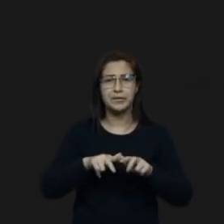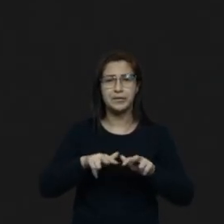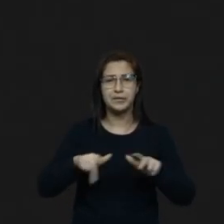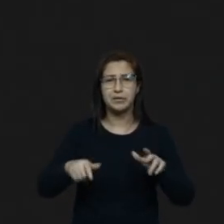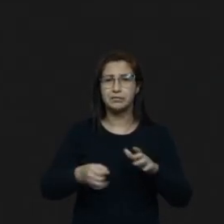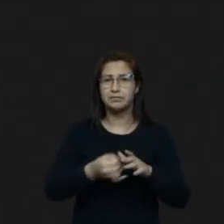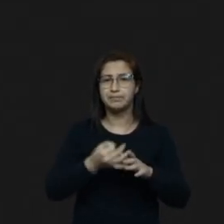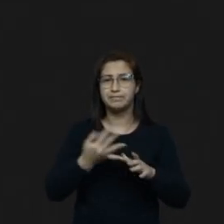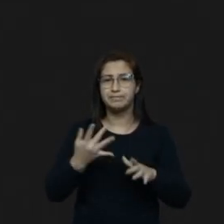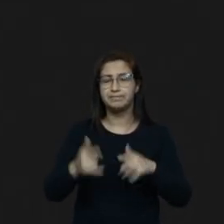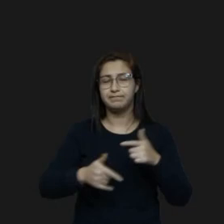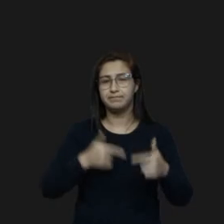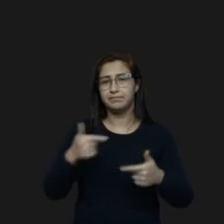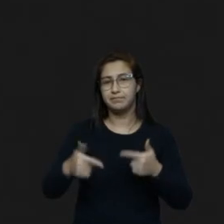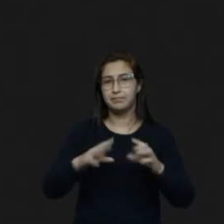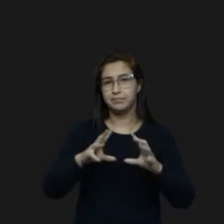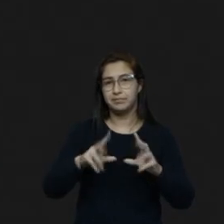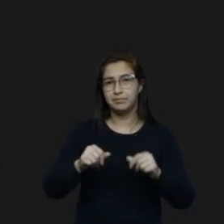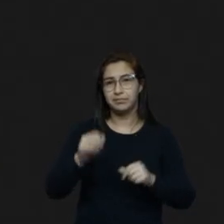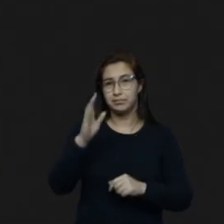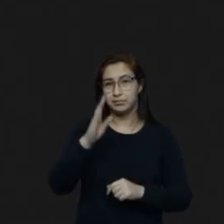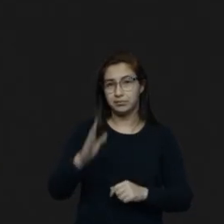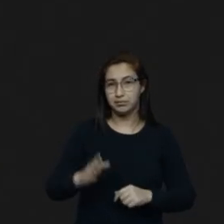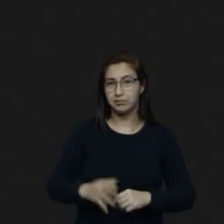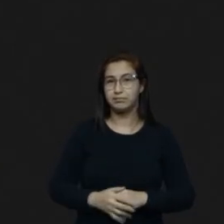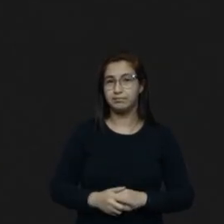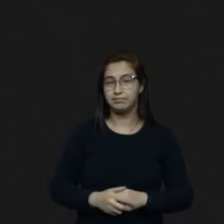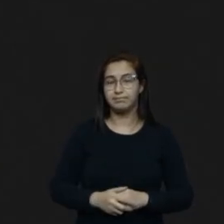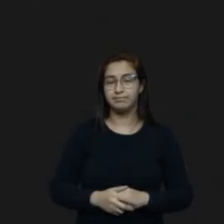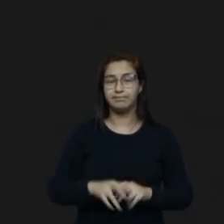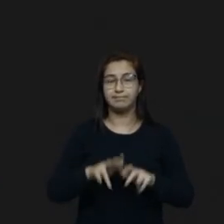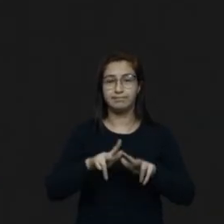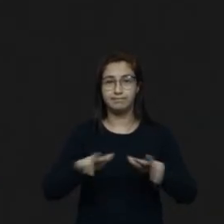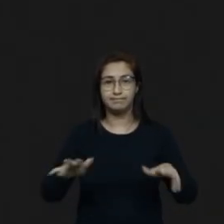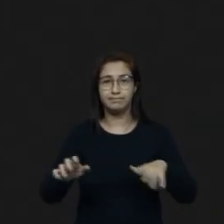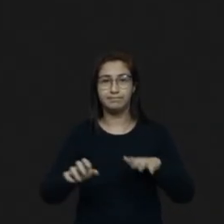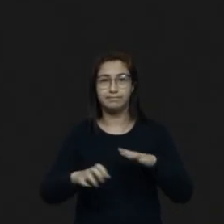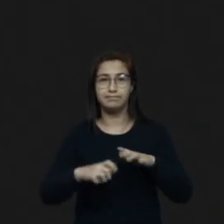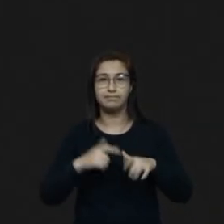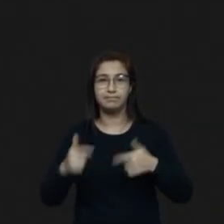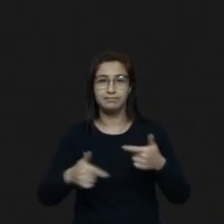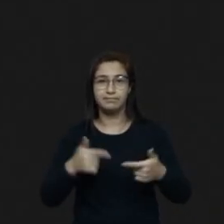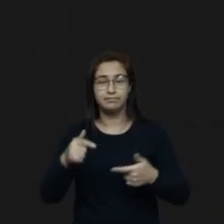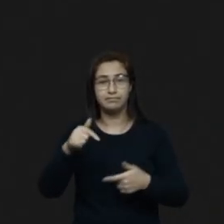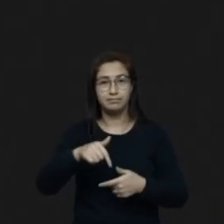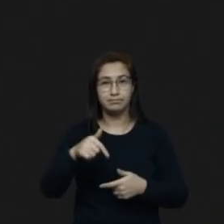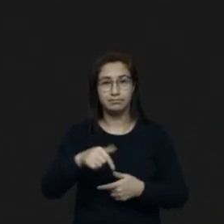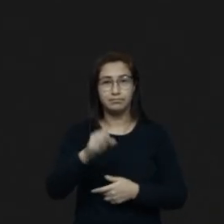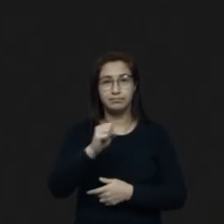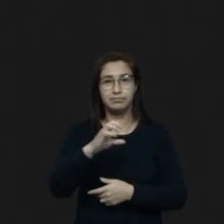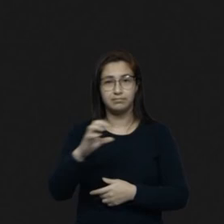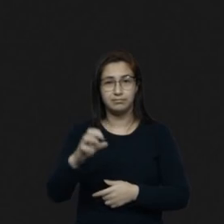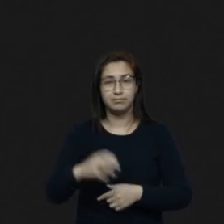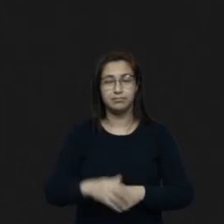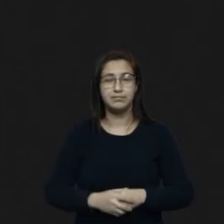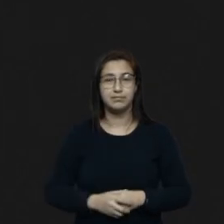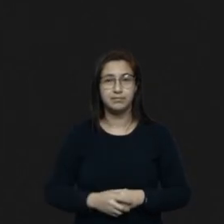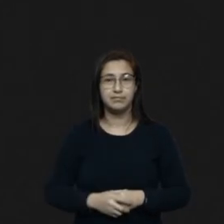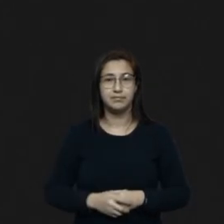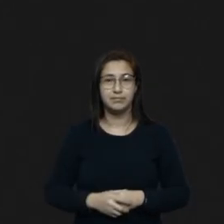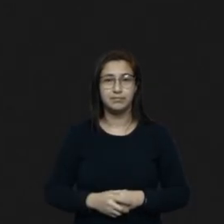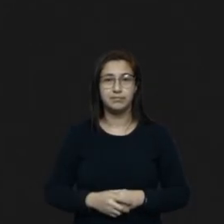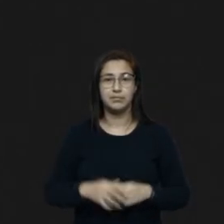milhares de empregos em todo o território nacional. Nós estamos falando de milhares de empregos aqui no estado de Santa Catarina. Nós estamos falando sobre